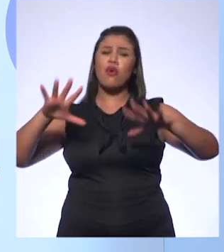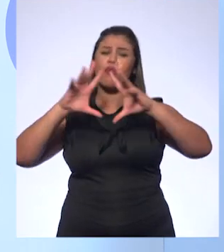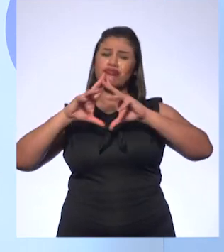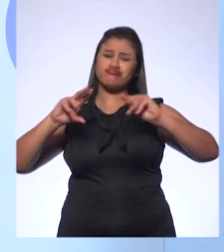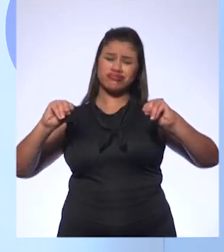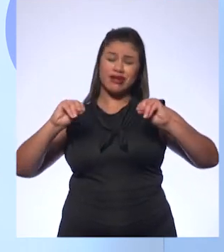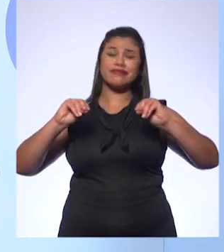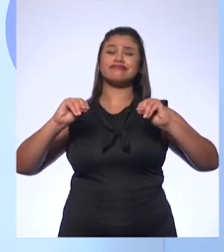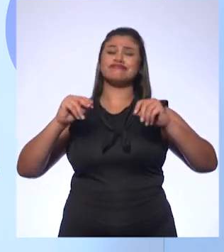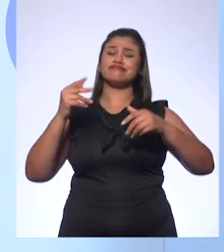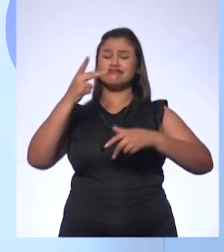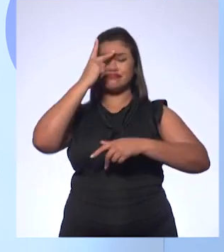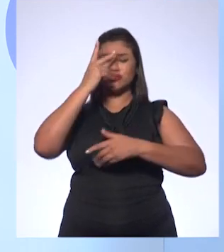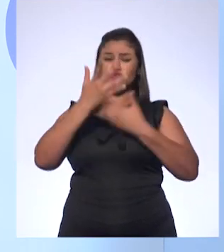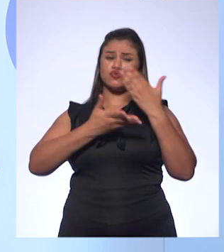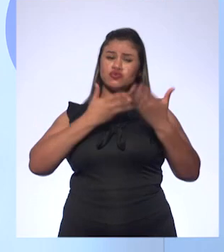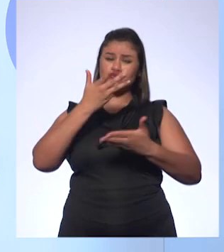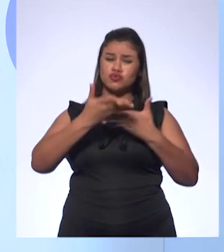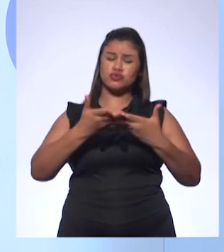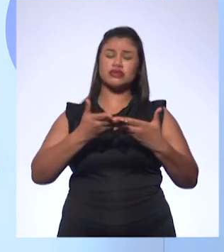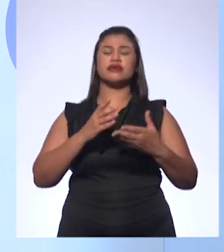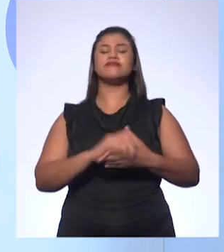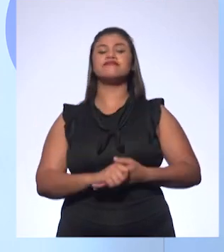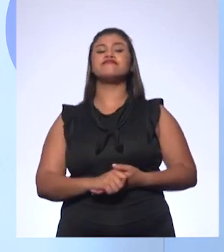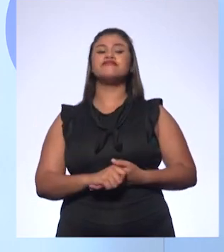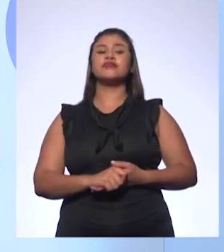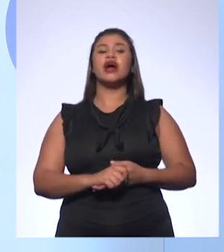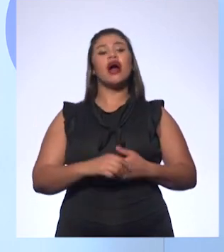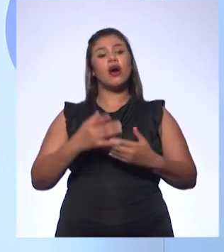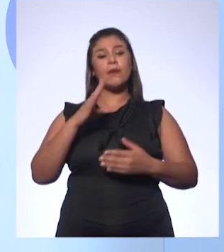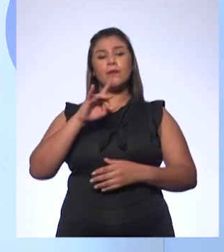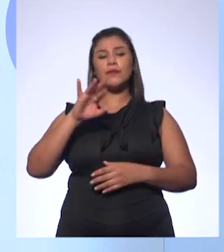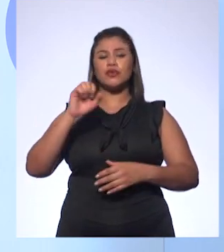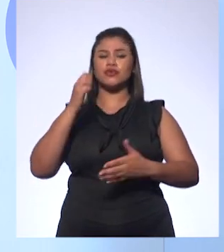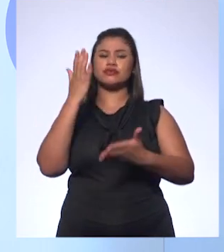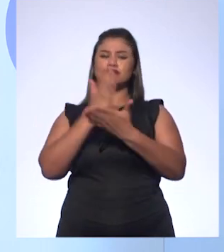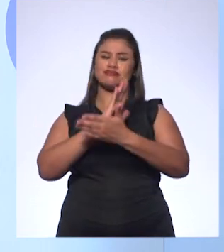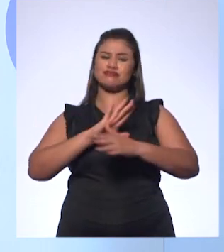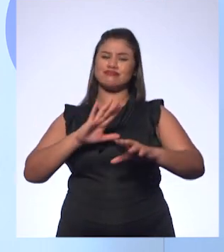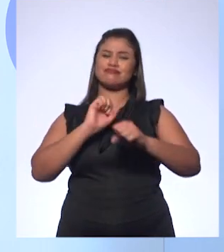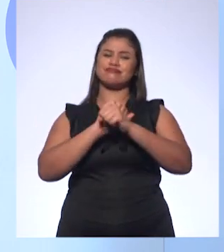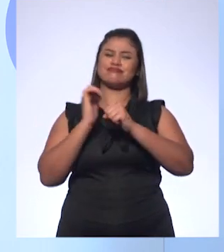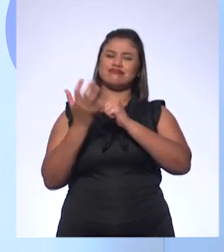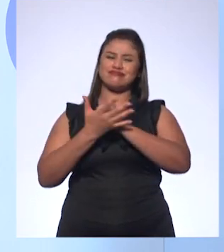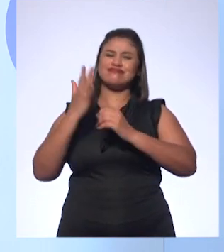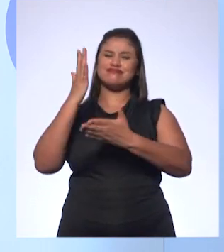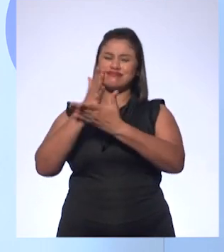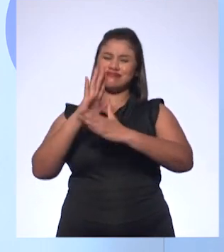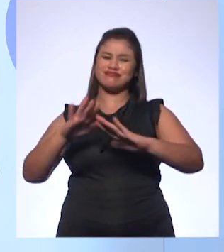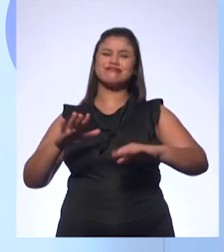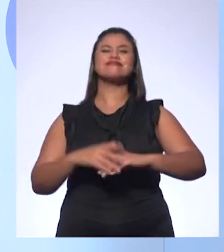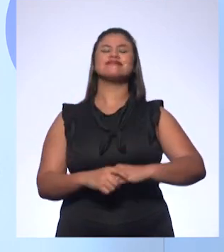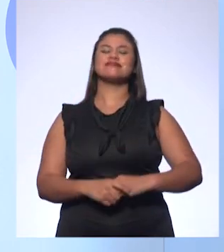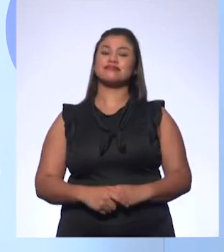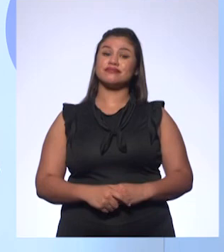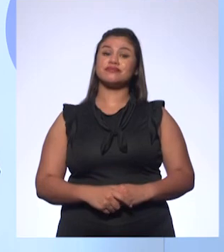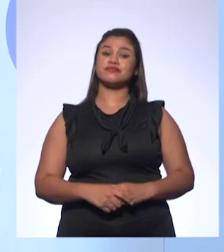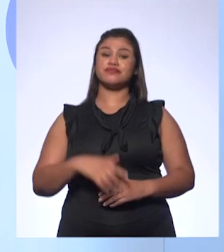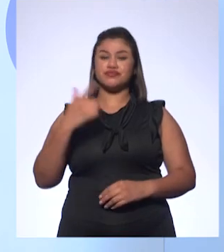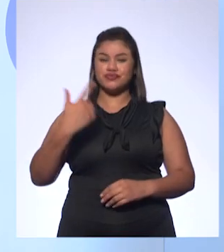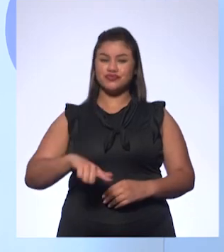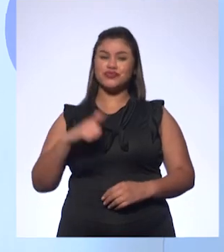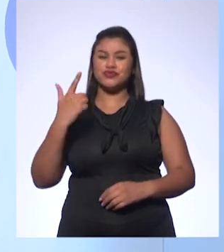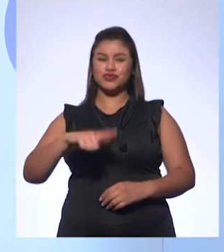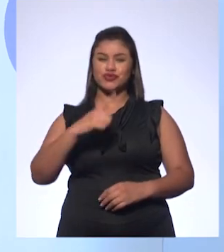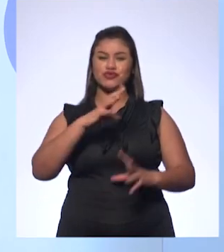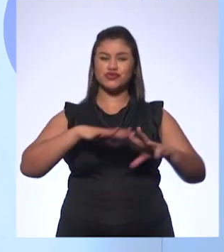A professora Sandra, o fim da pandemia. A aluna Bruna, fim da pandemia. A aluna Clara, o fim da pandemia para a